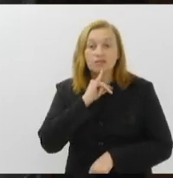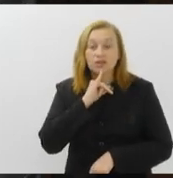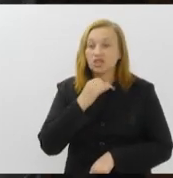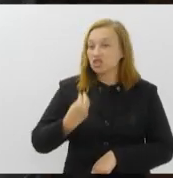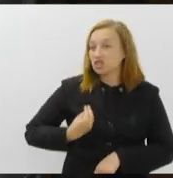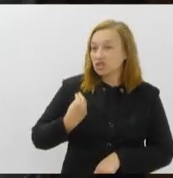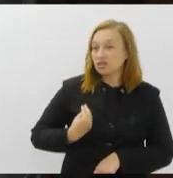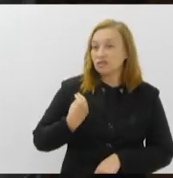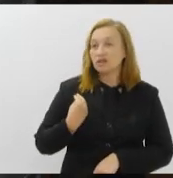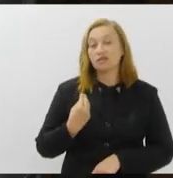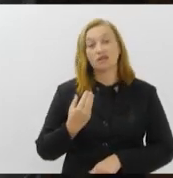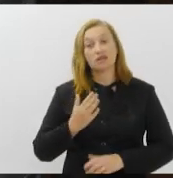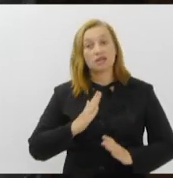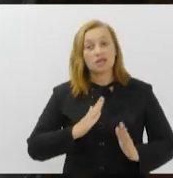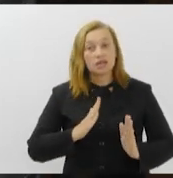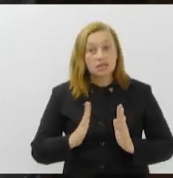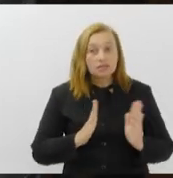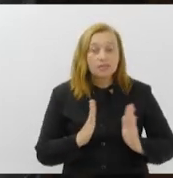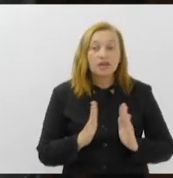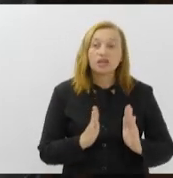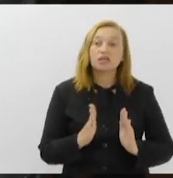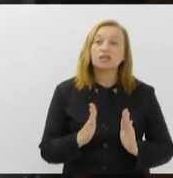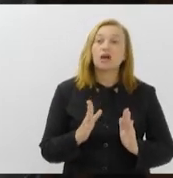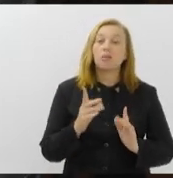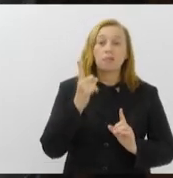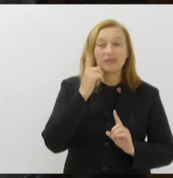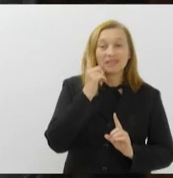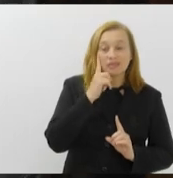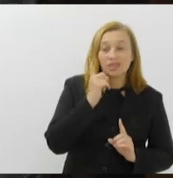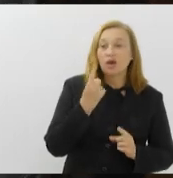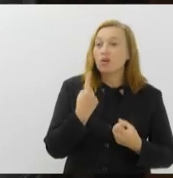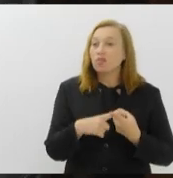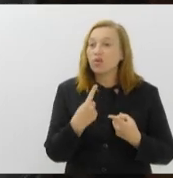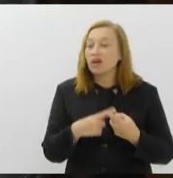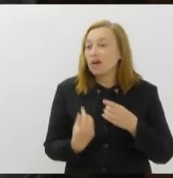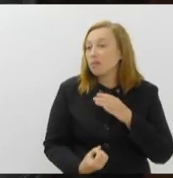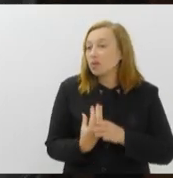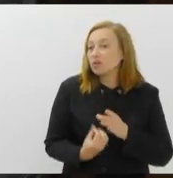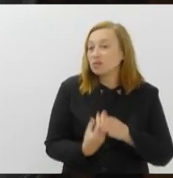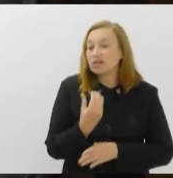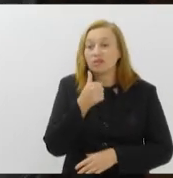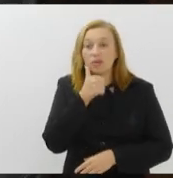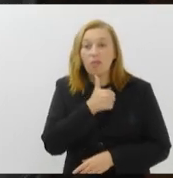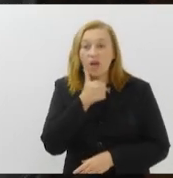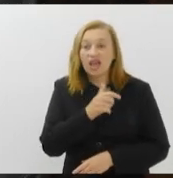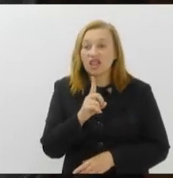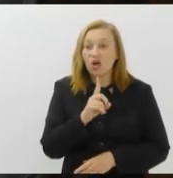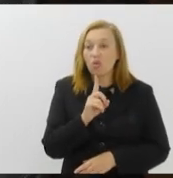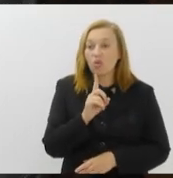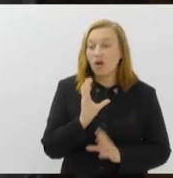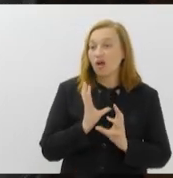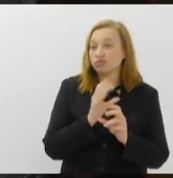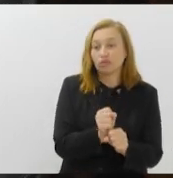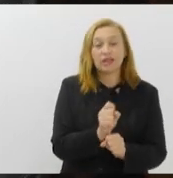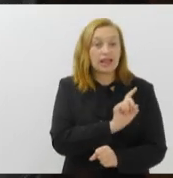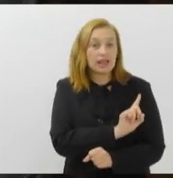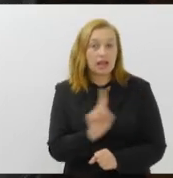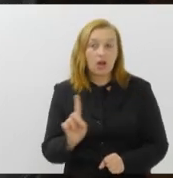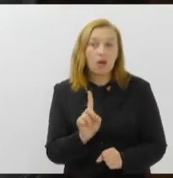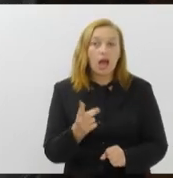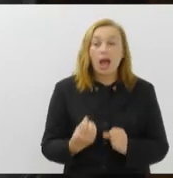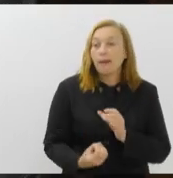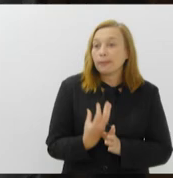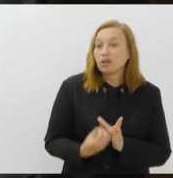vive esse cenário, essa é a perspectiva, porque a produção feminina ela não é contabilizada. A